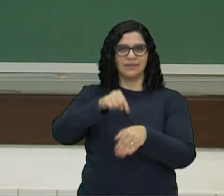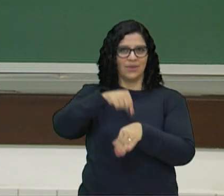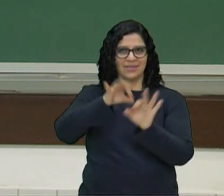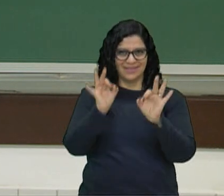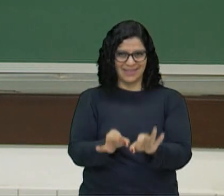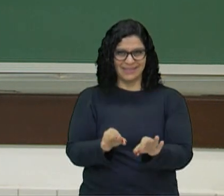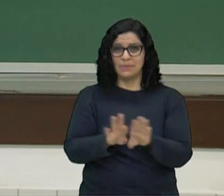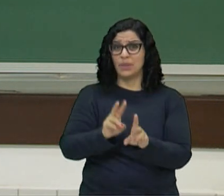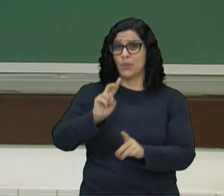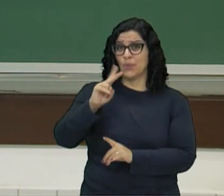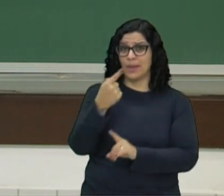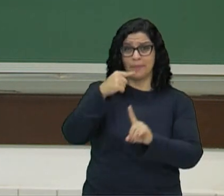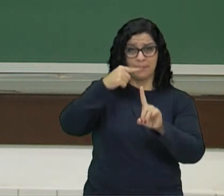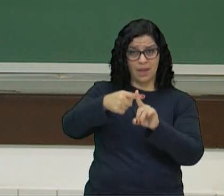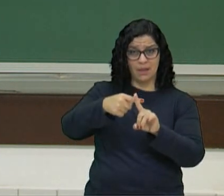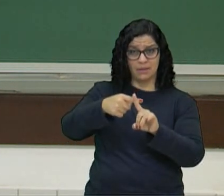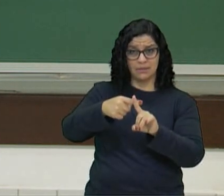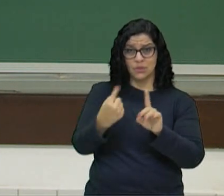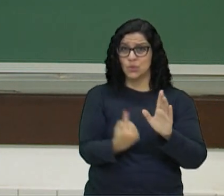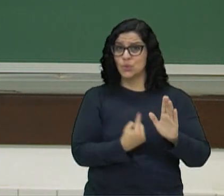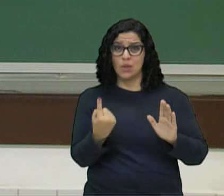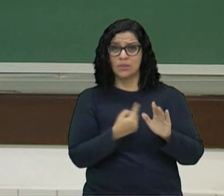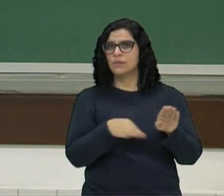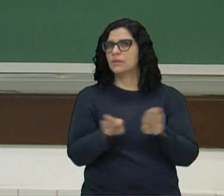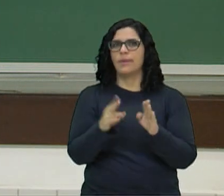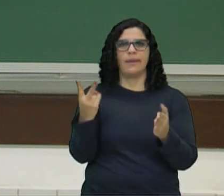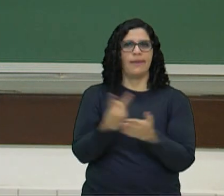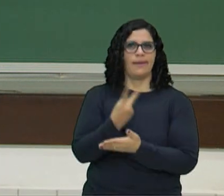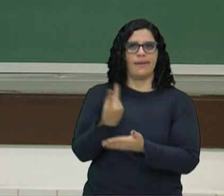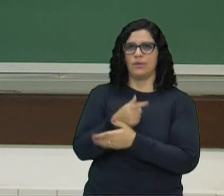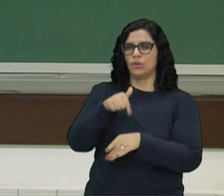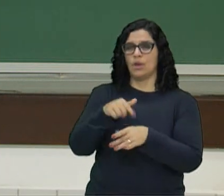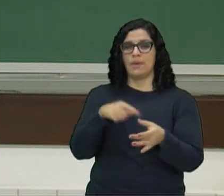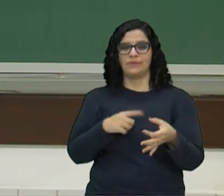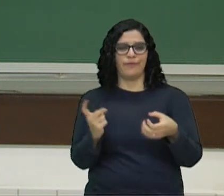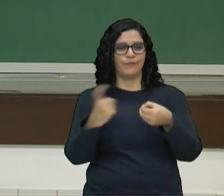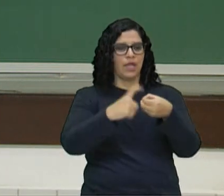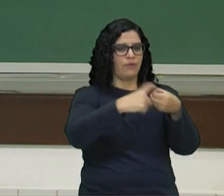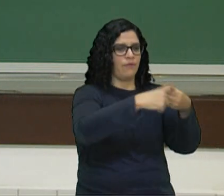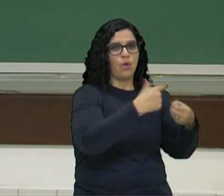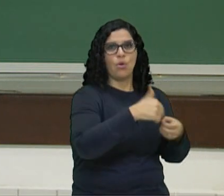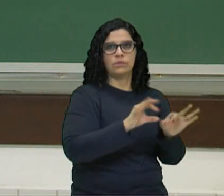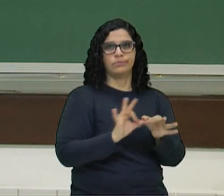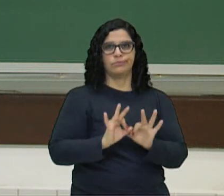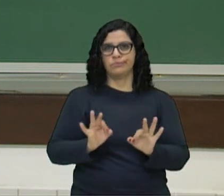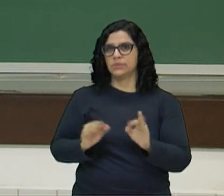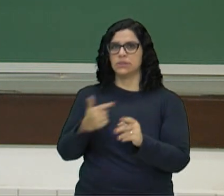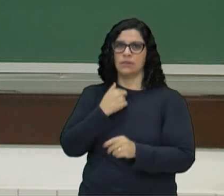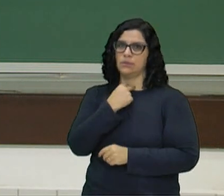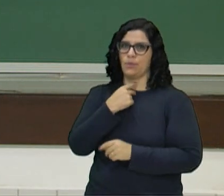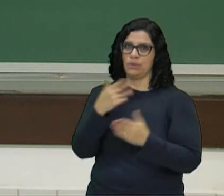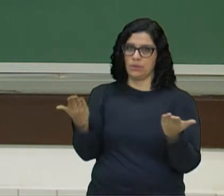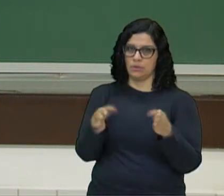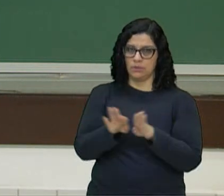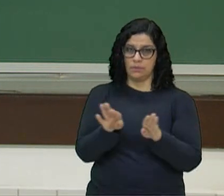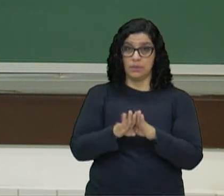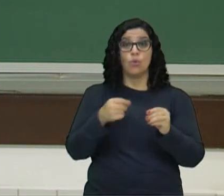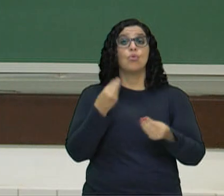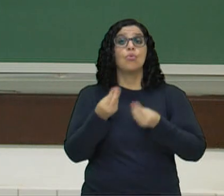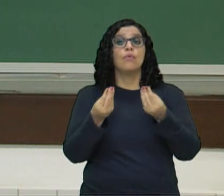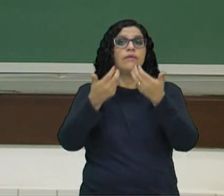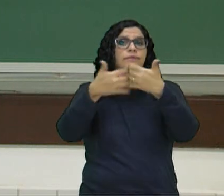Se o H+ ficar solto, ele vai pegar o docinho antes da hora ali, ele vai se ligar com outras moléculas e não pode isso. O que tem que ser feito